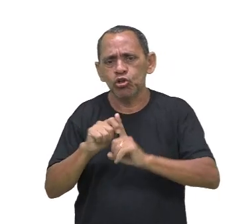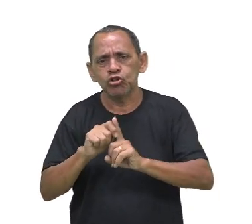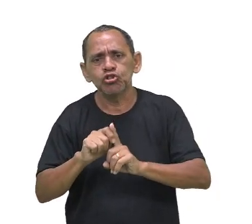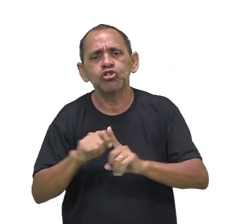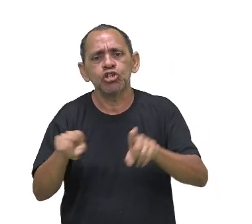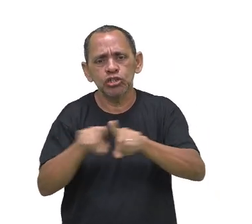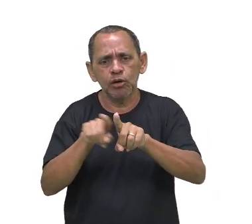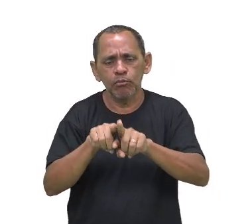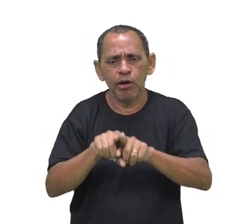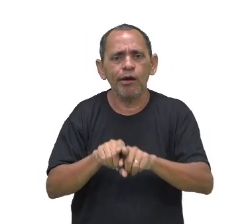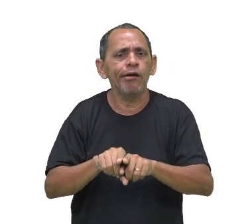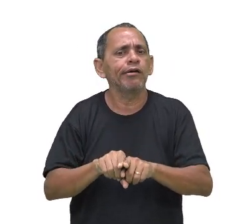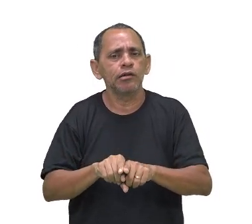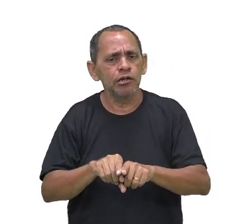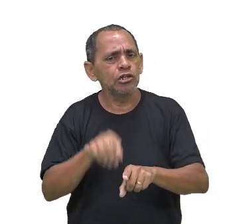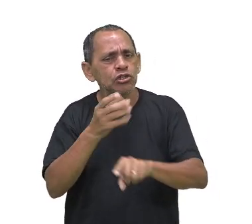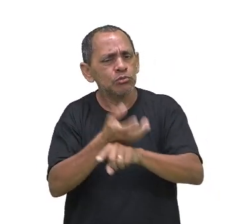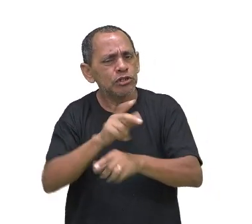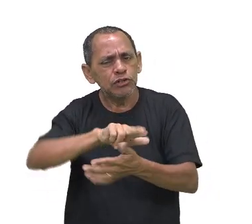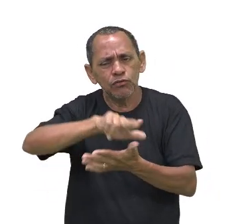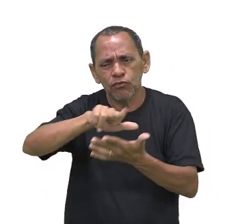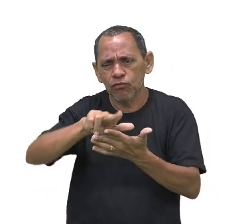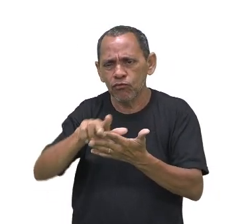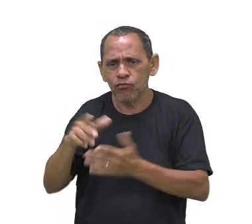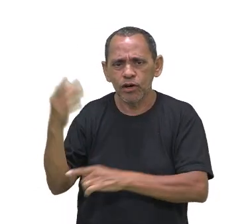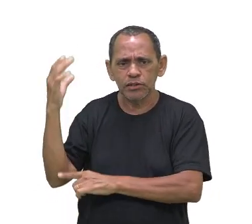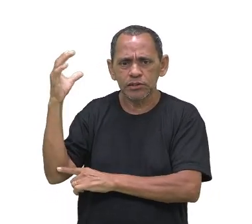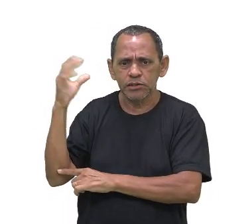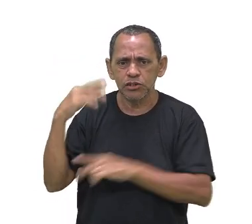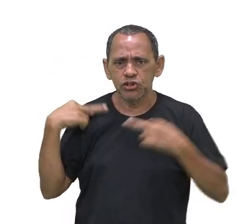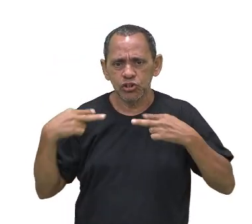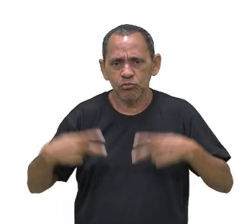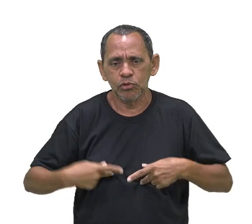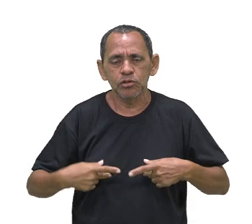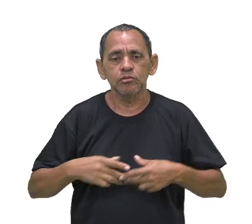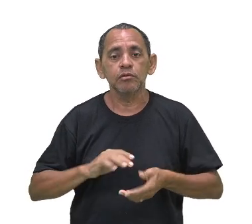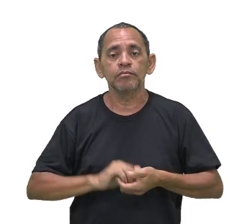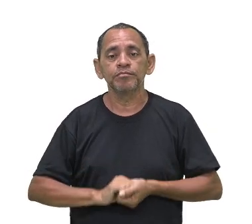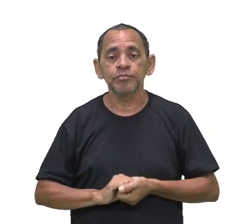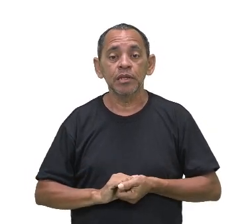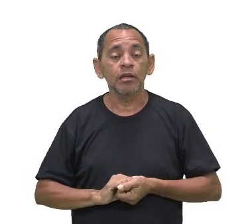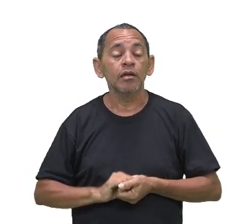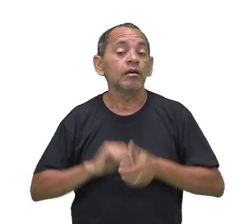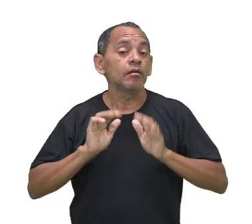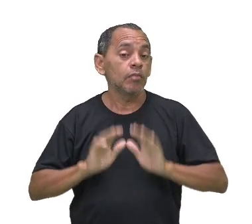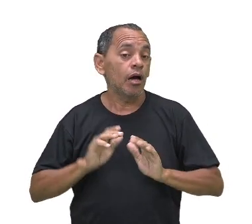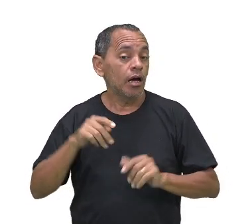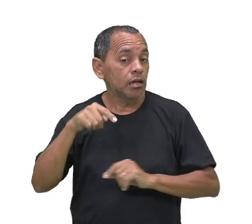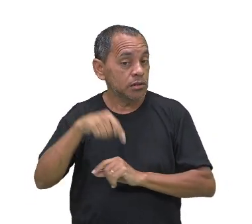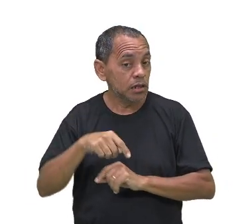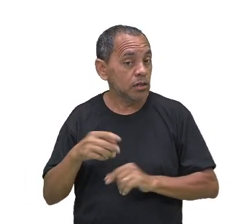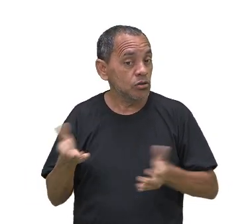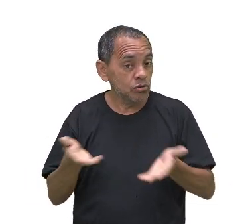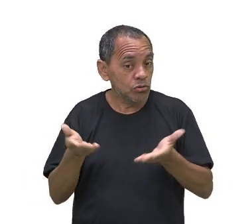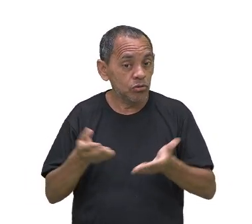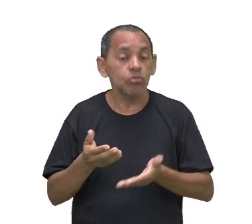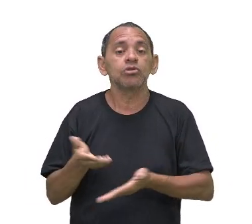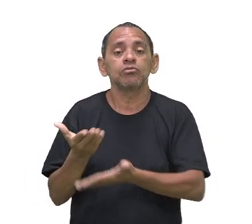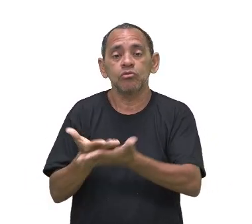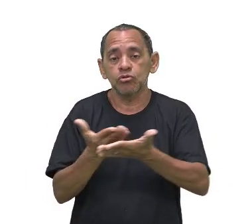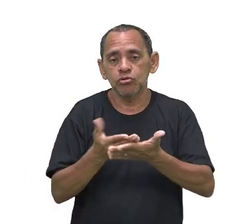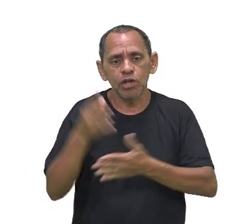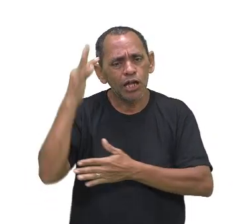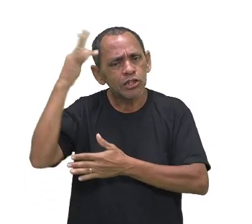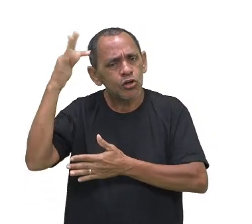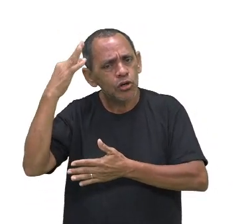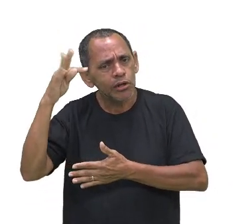das ciências humanas. Mas aqui em sociologia, vamos falar especificamente das teorias